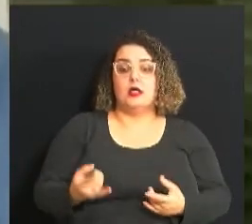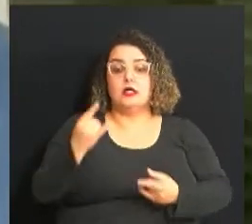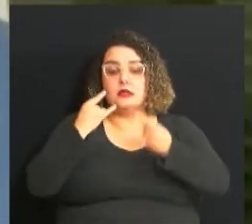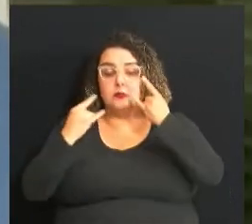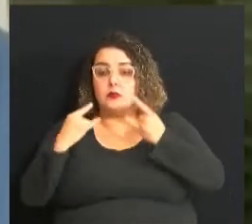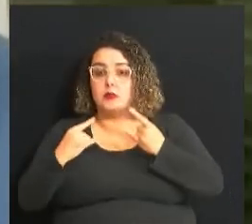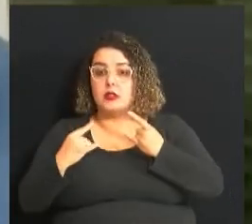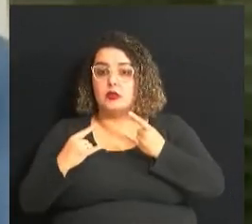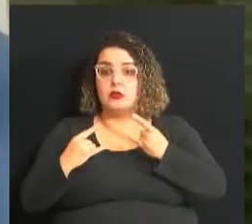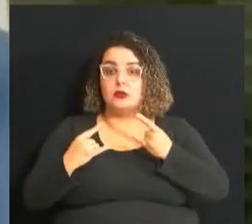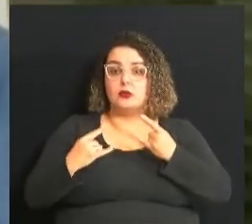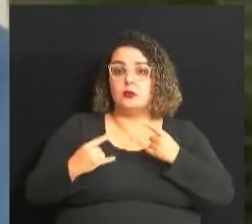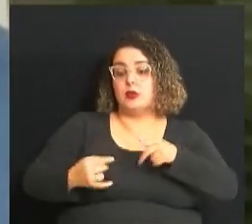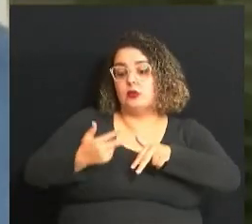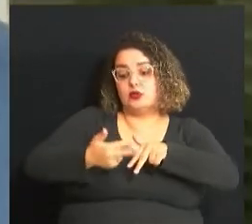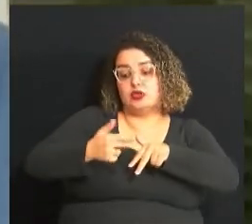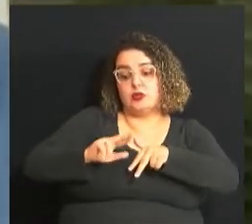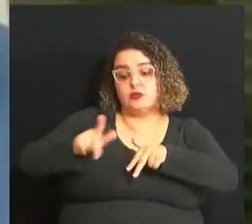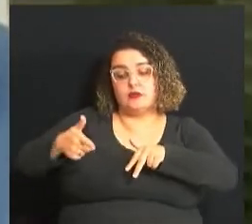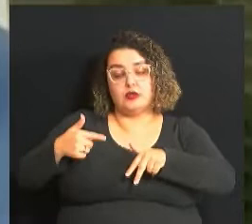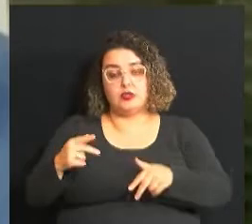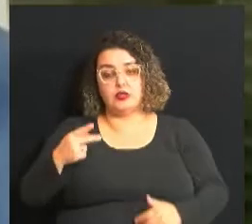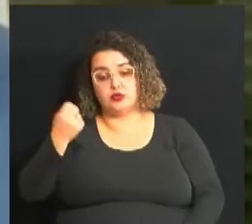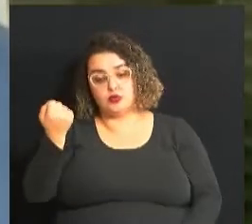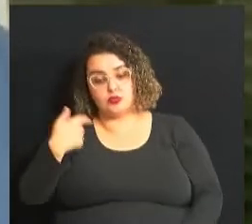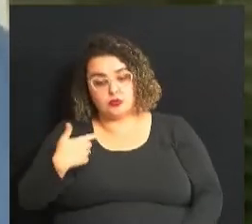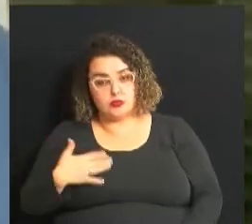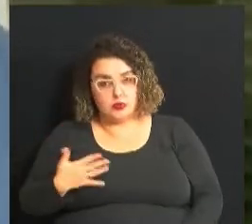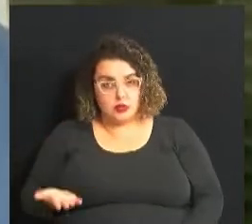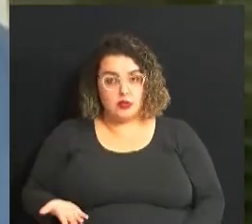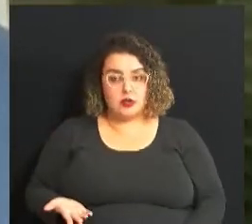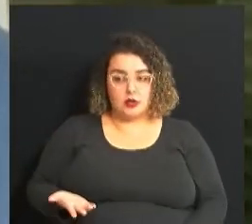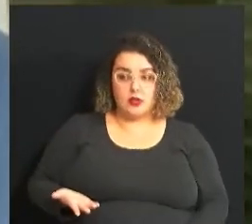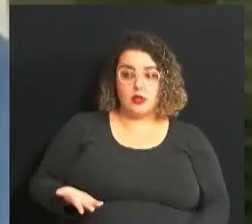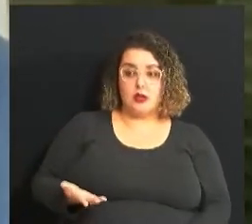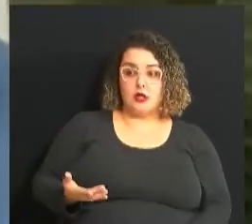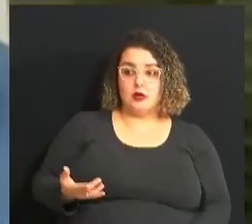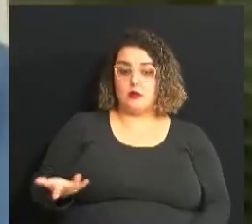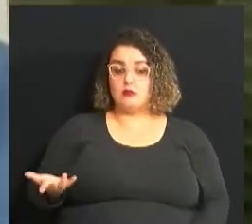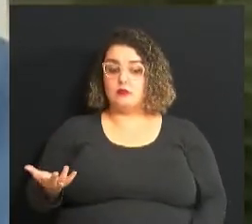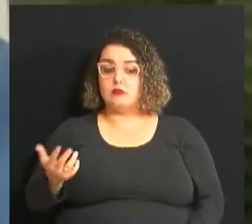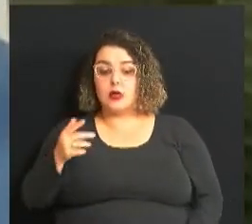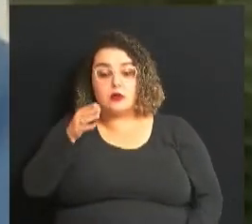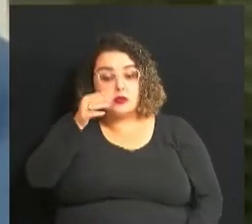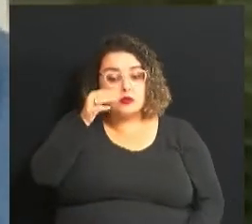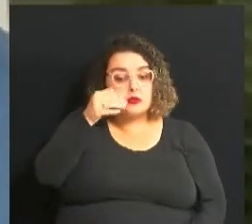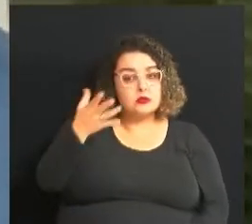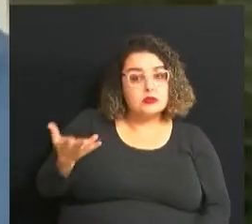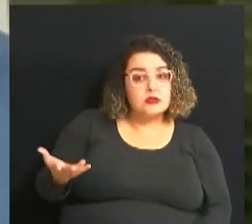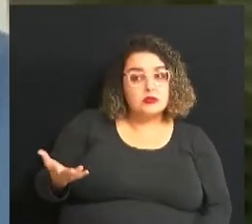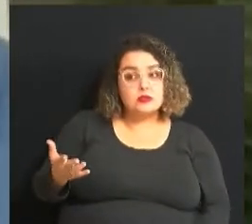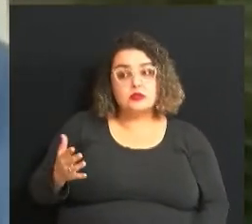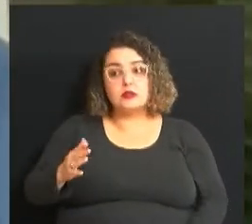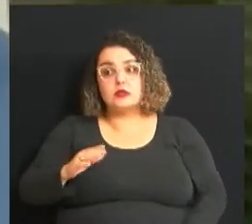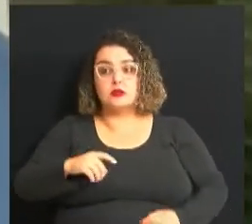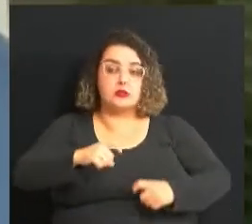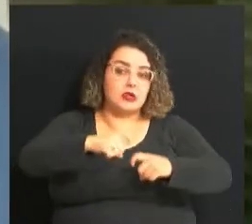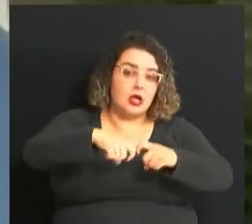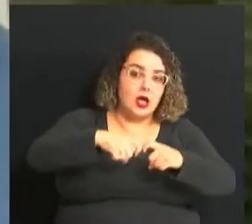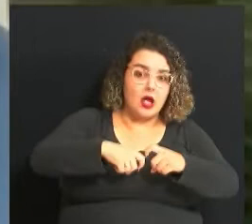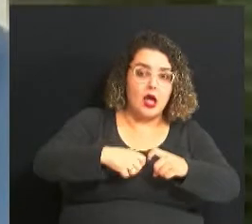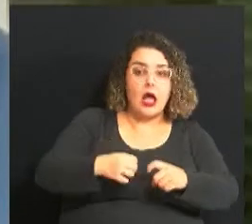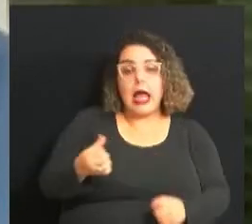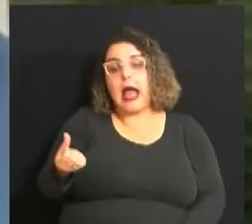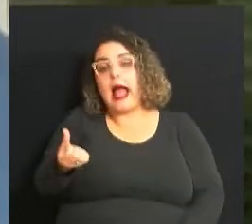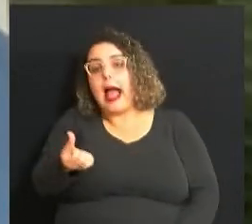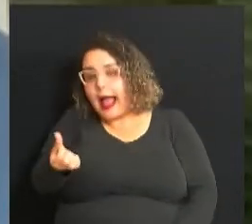a ter algumas alterações ou inovações sexuais, né? A masturbação, uma série de coisas começam